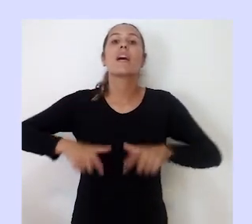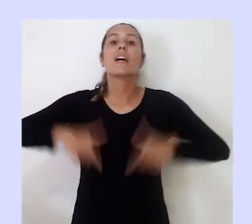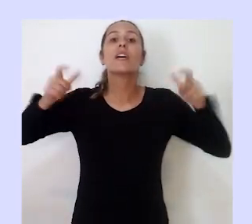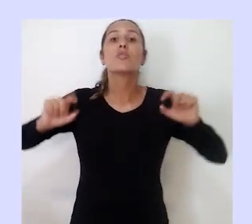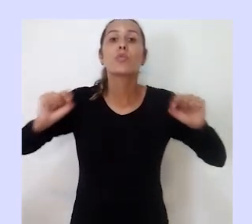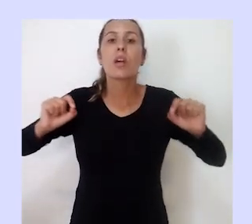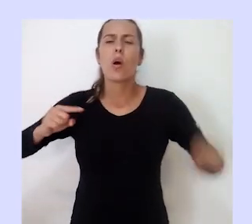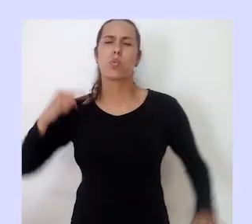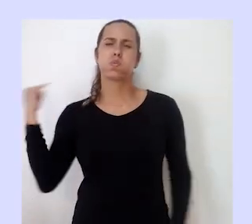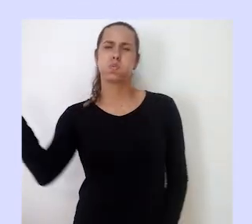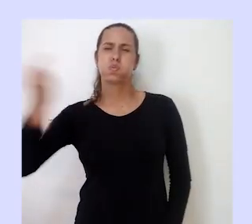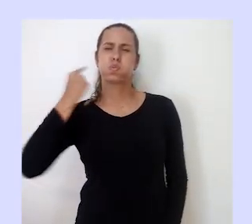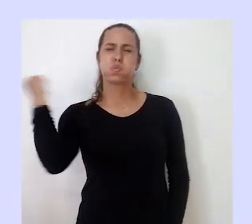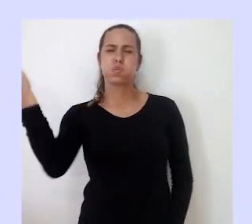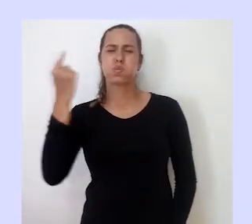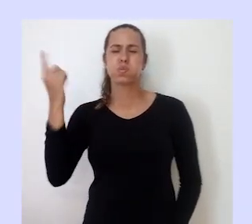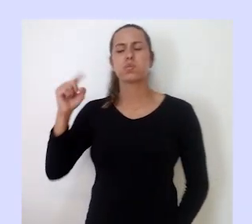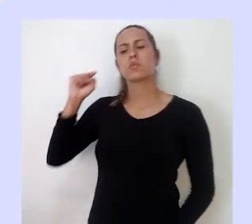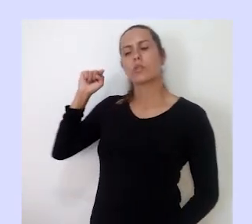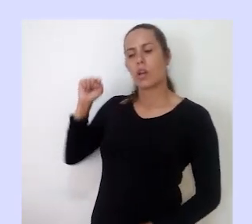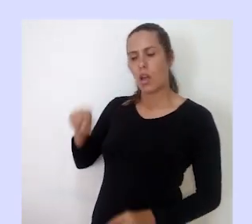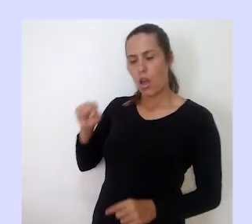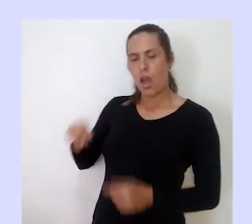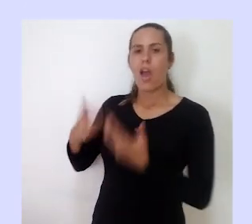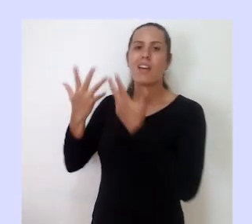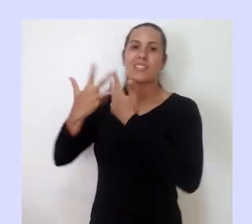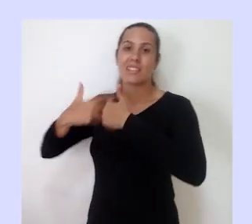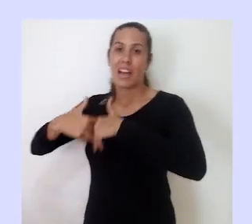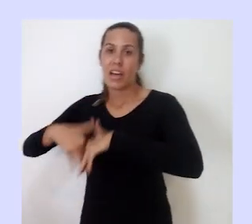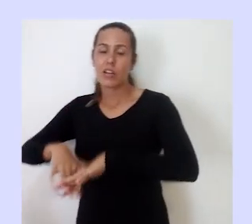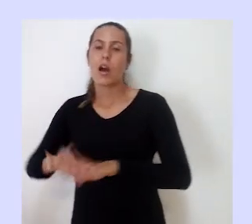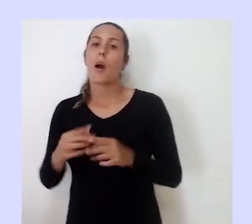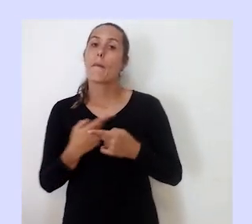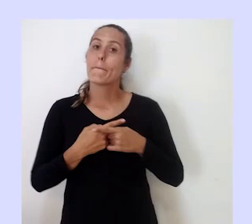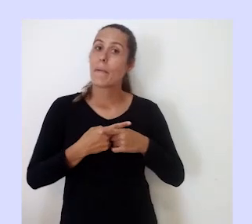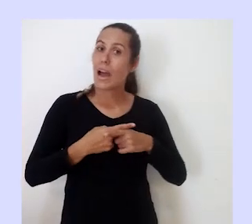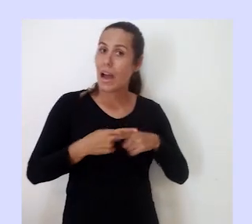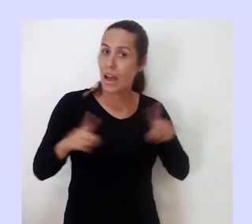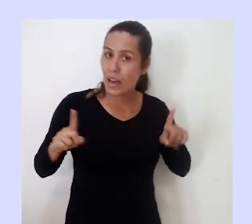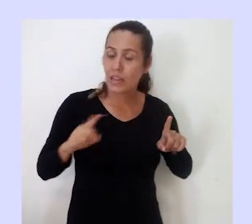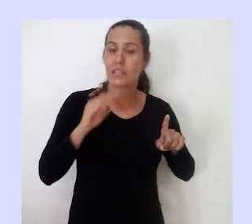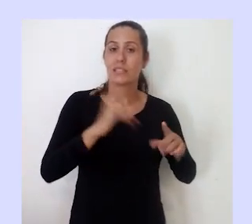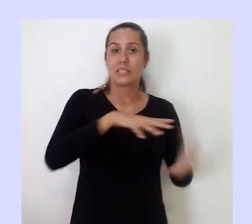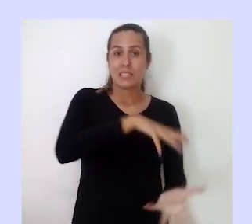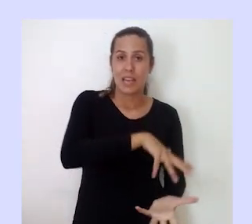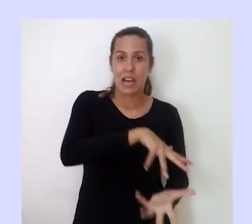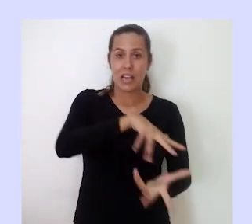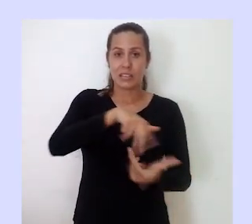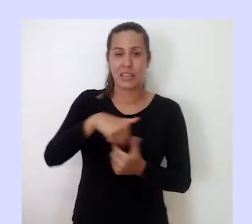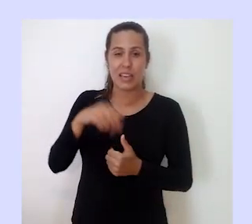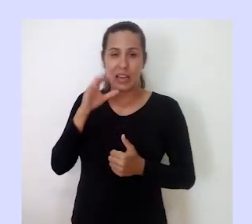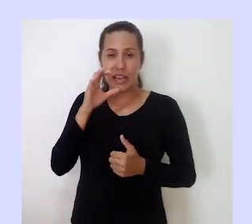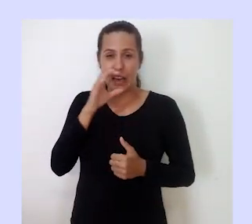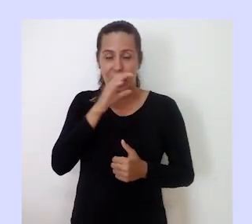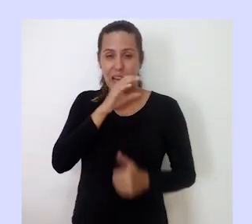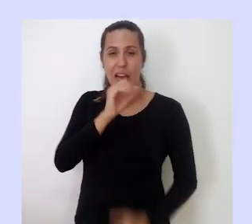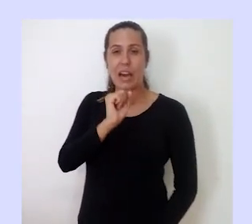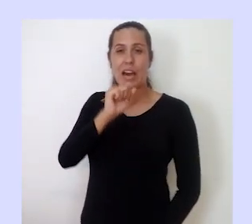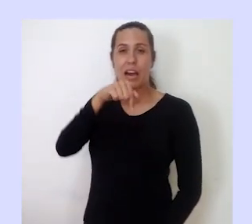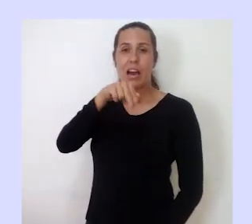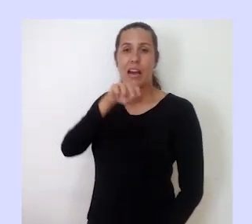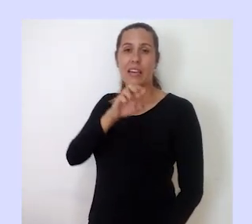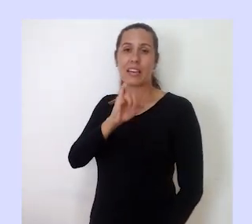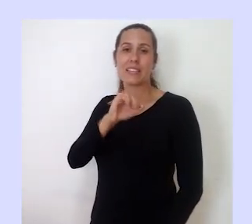Furacão, fenômeno natural. Mas o aquecimento global, provocado pelo homem, pode elevar